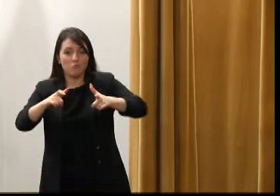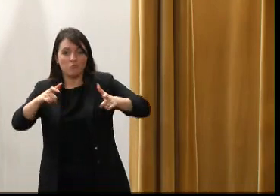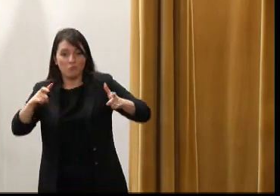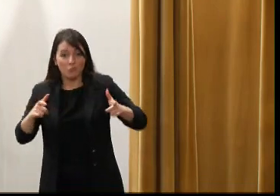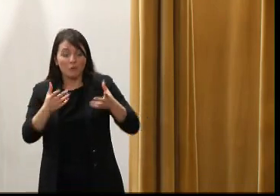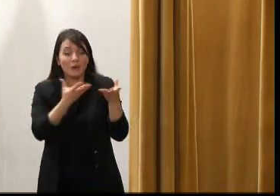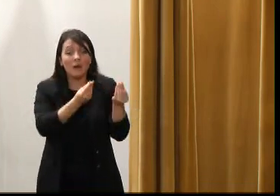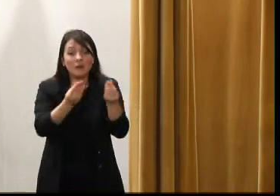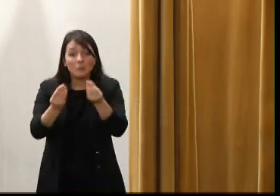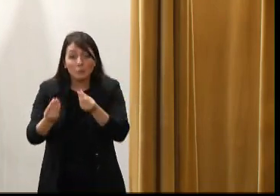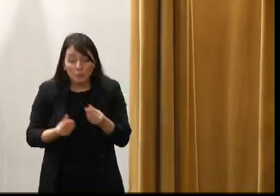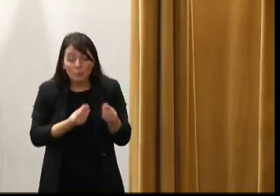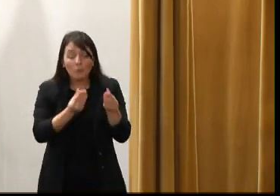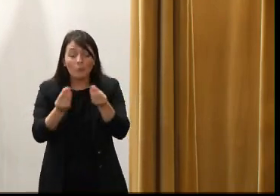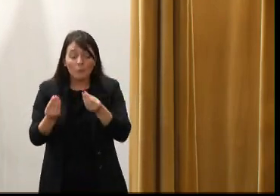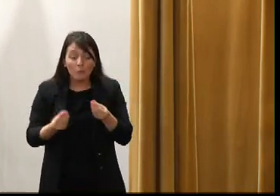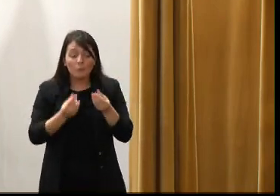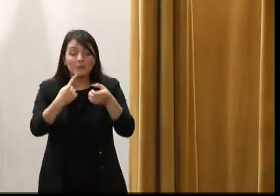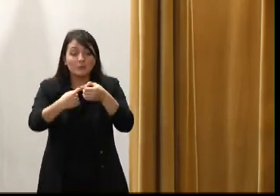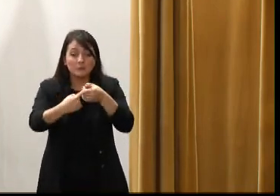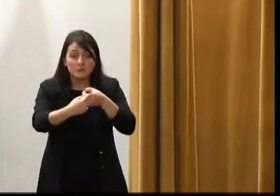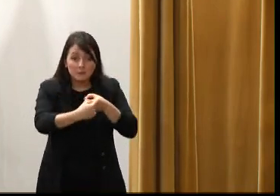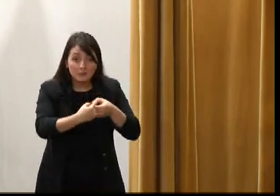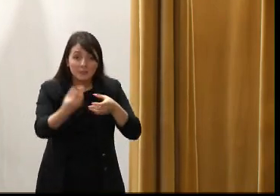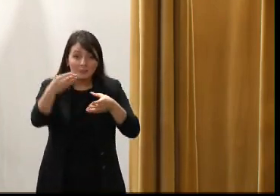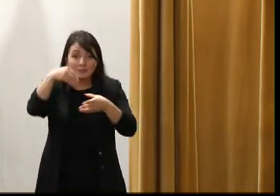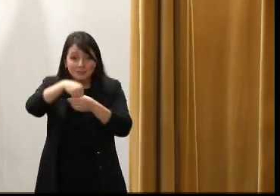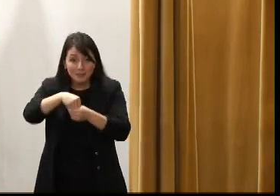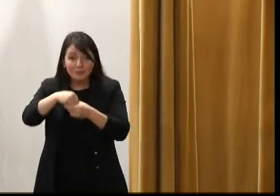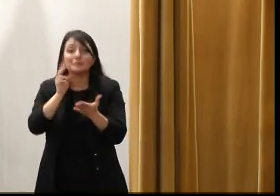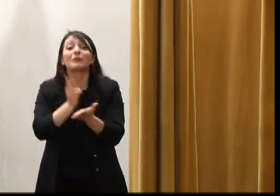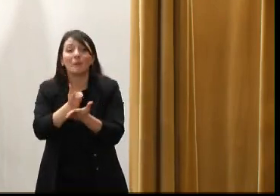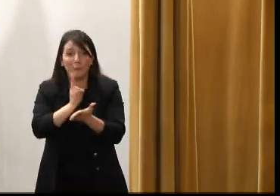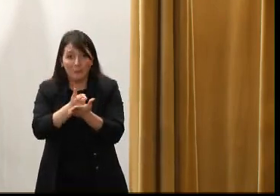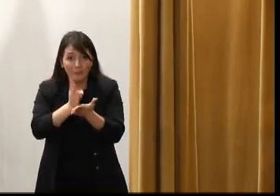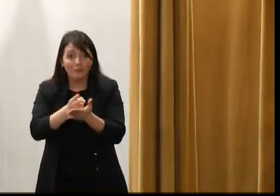e muitas e muitas cidades dentro da mesma cidade.